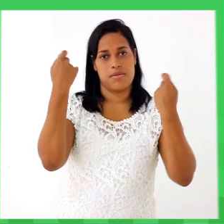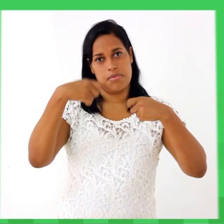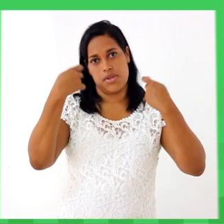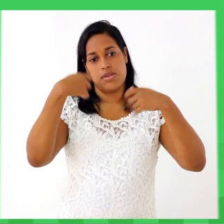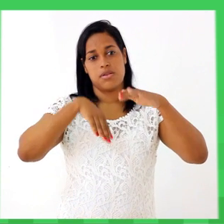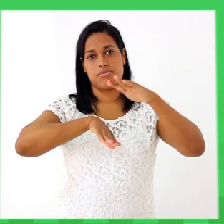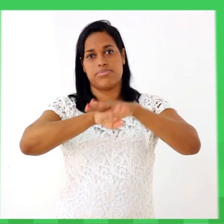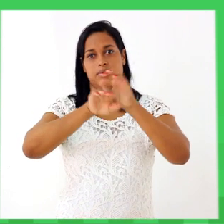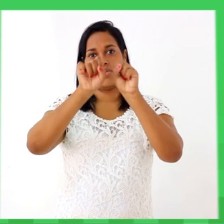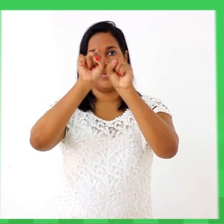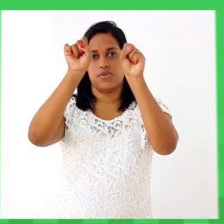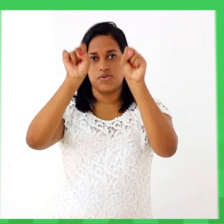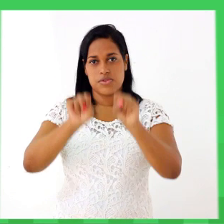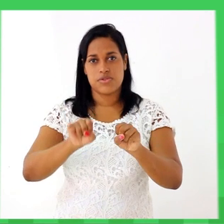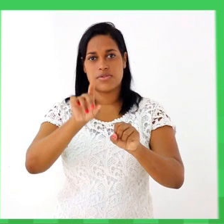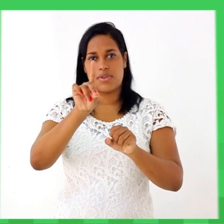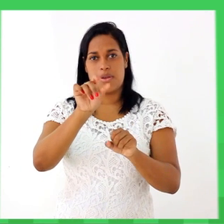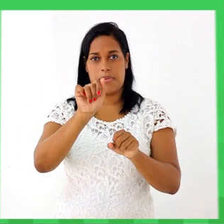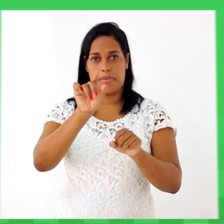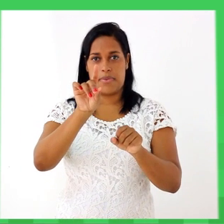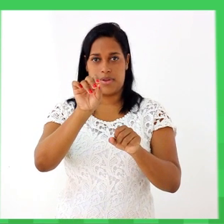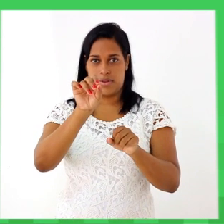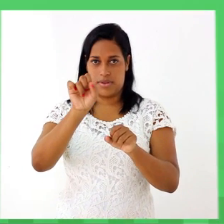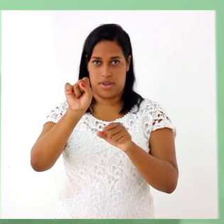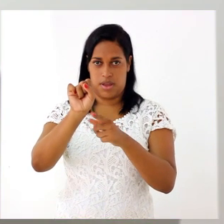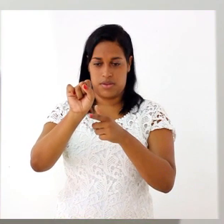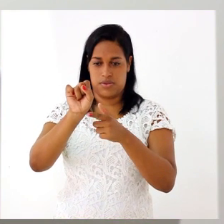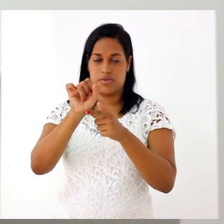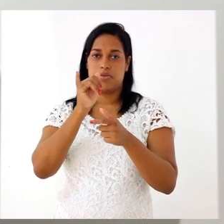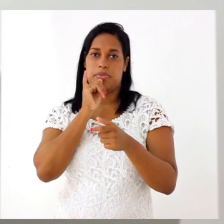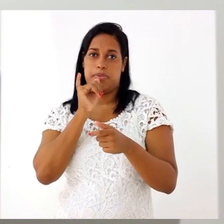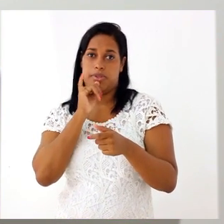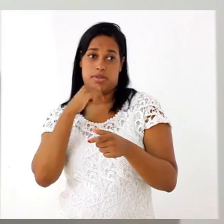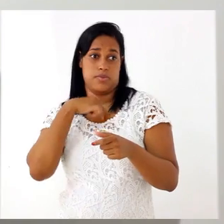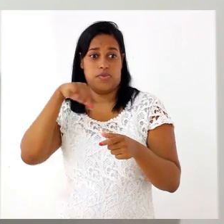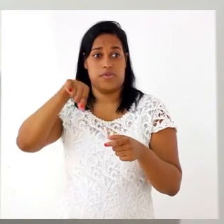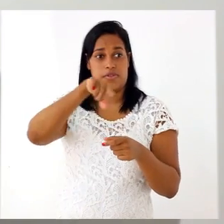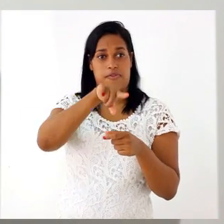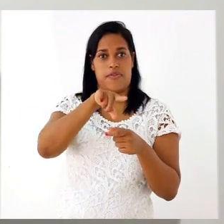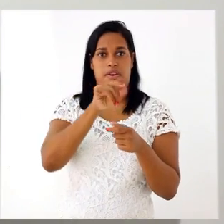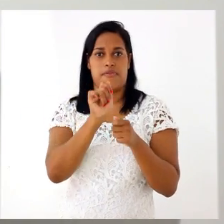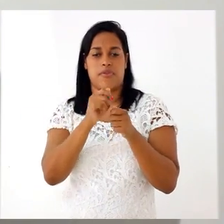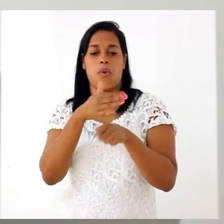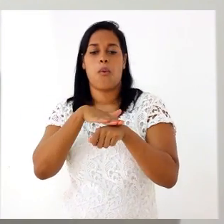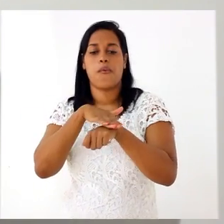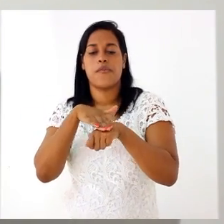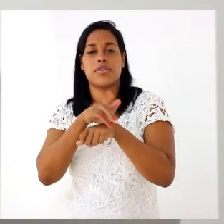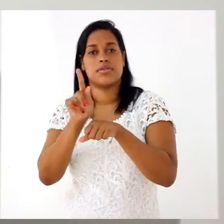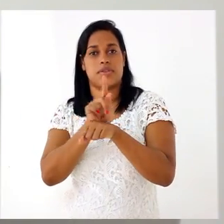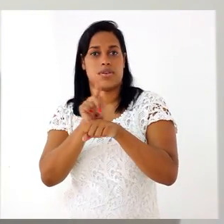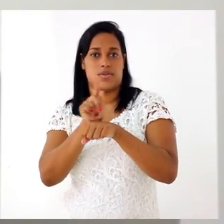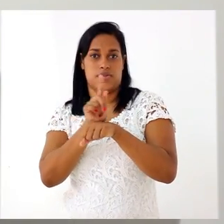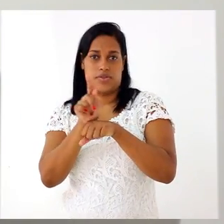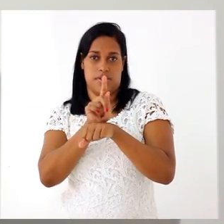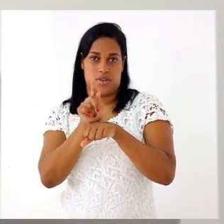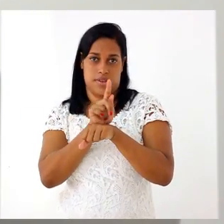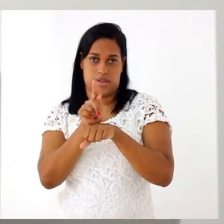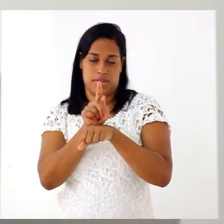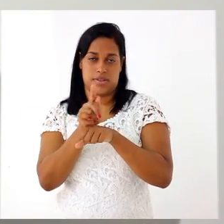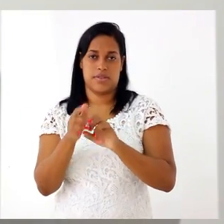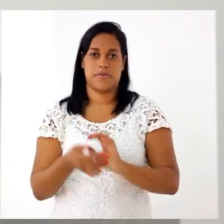em um sistema de um banco de dados. Ok? Então, quando você vai ao banco, falar com o gerente do banco,